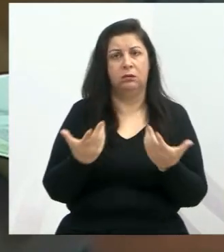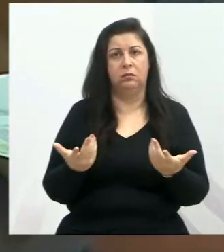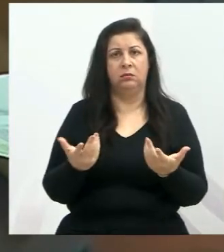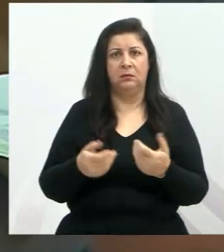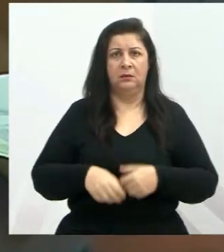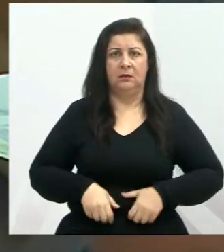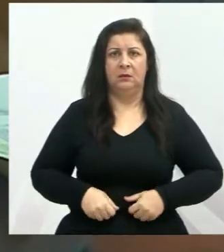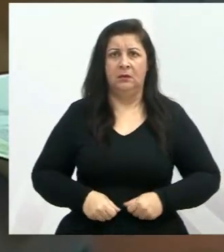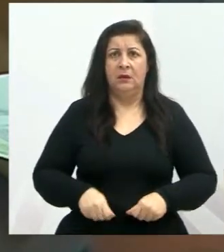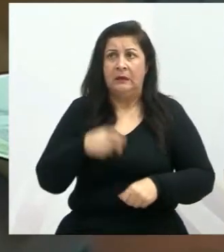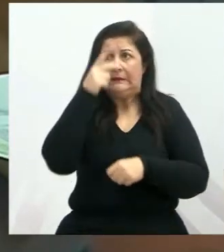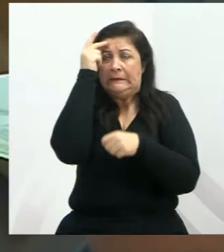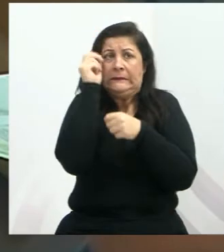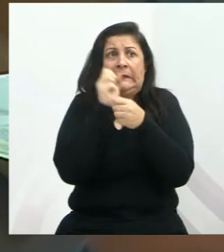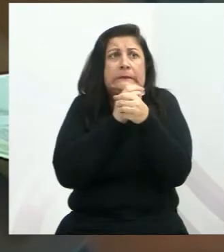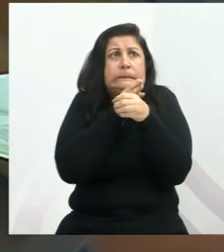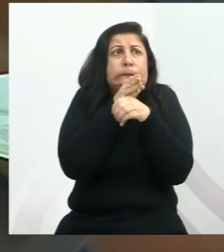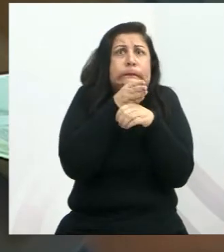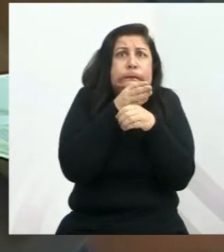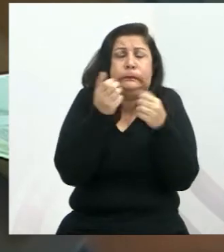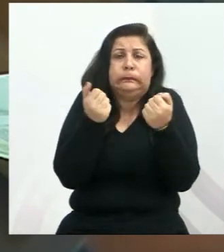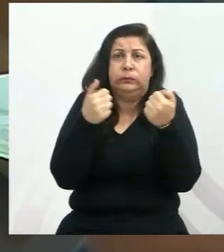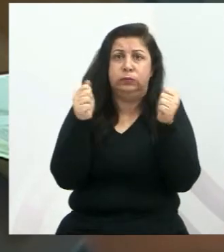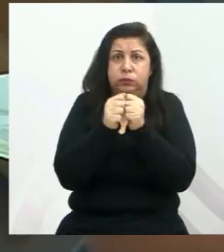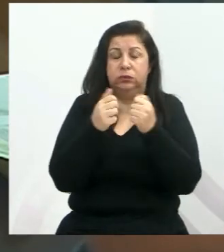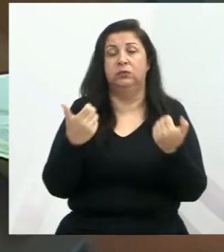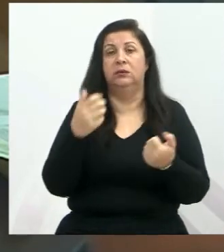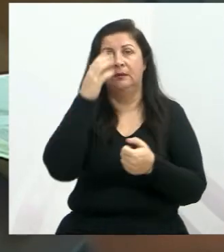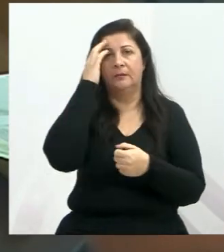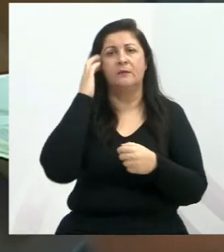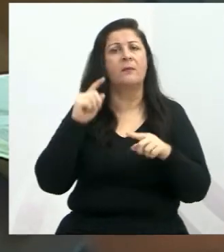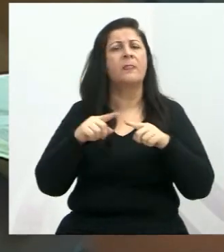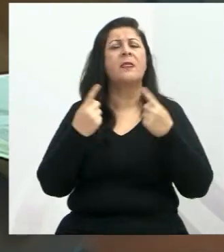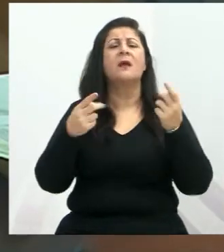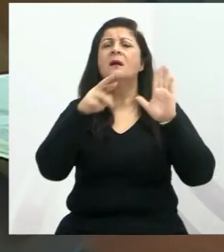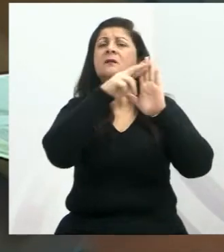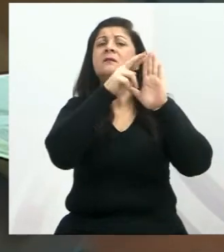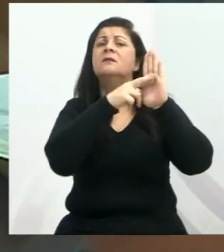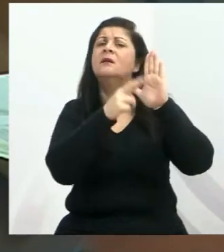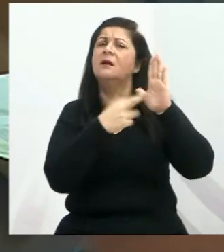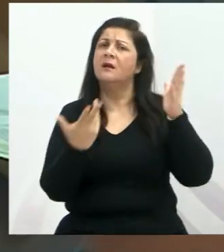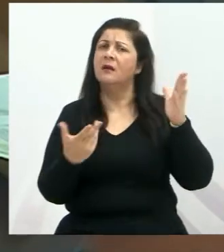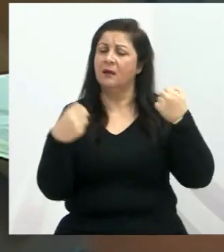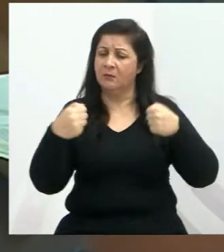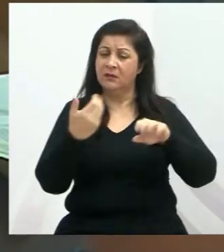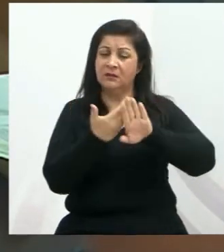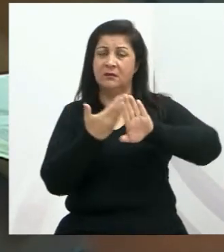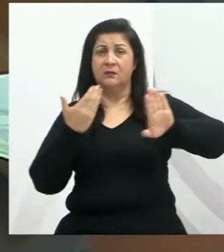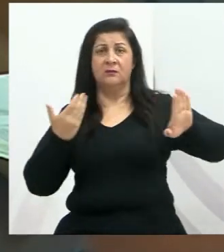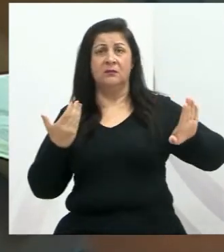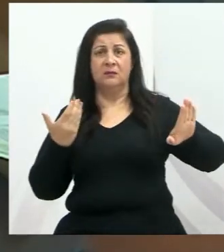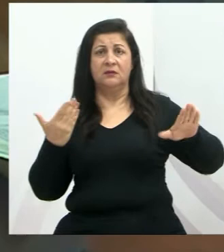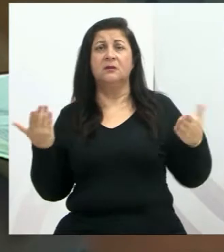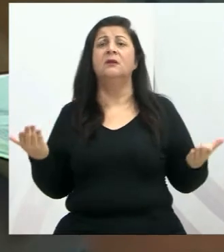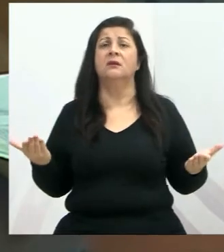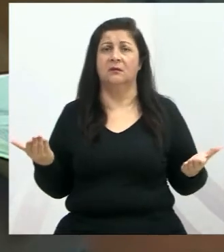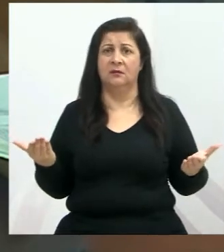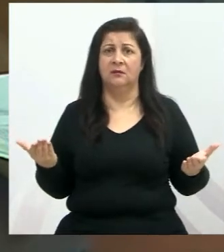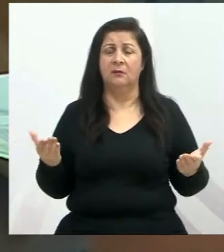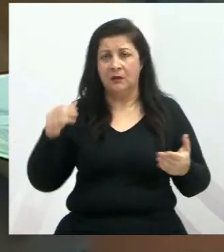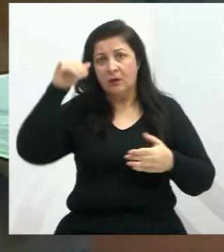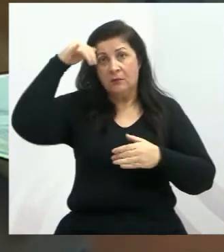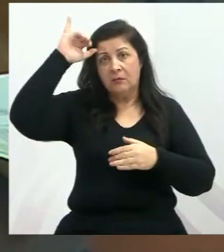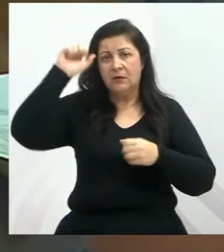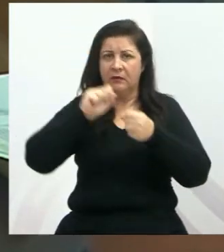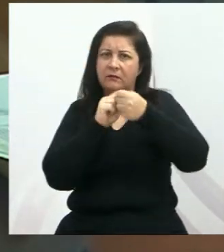saindo pela janela nos horários de pico. E as normas sanitárias indicam que é preciso manter o distanciamento para você evitar o Covid. E